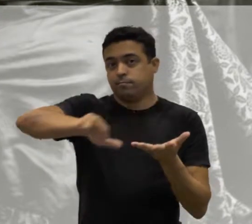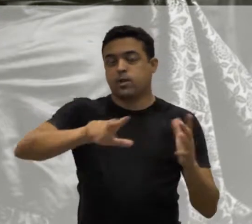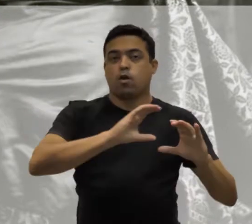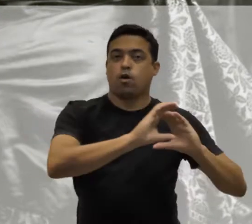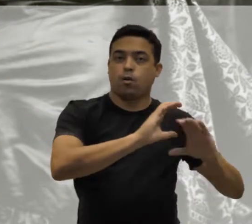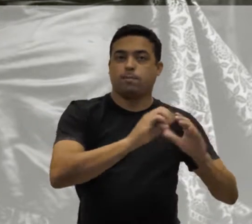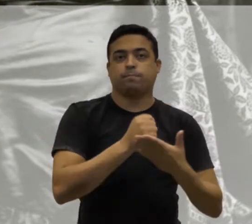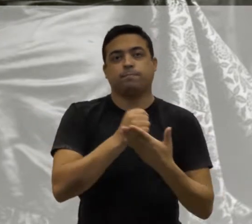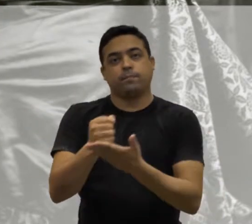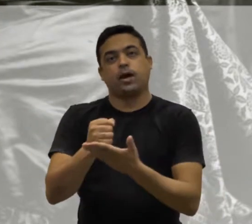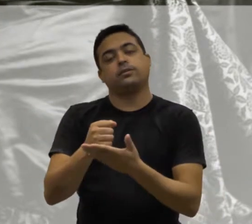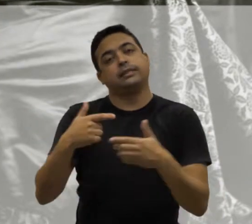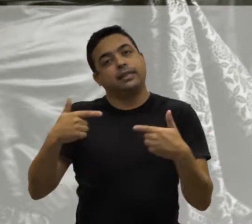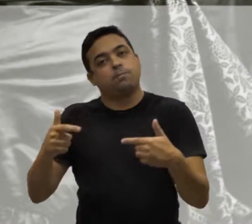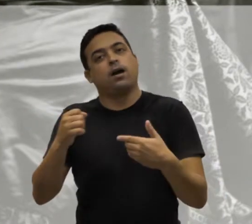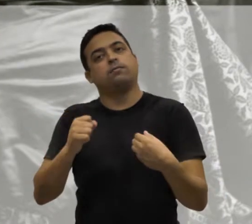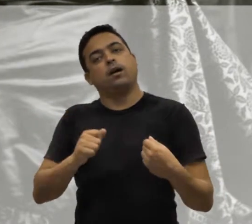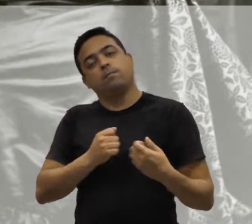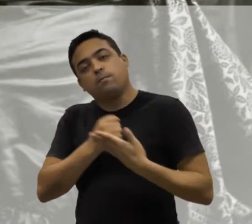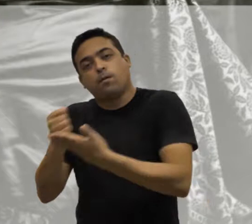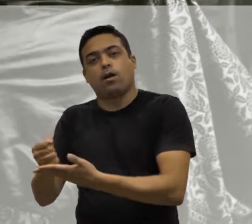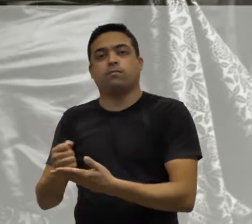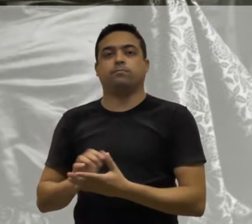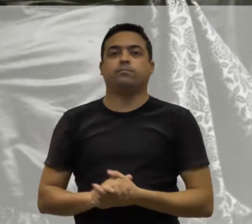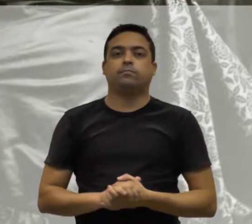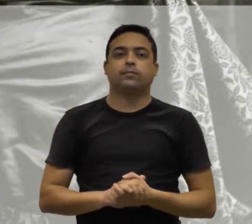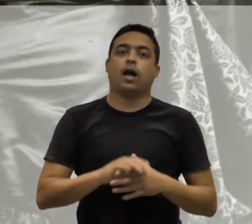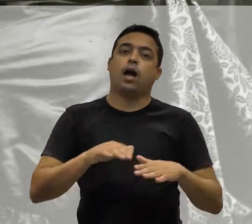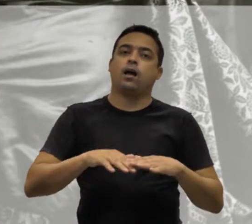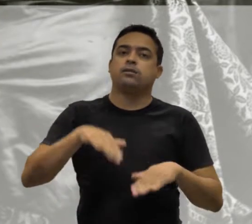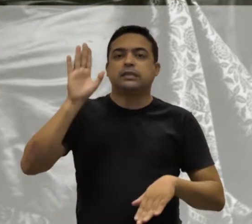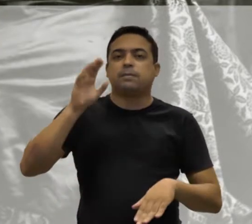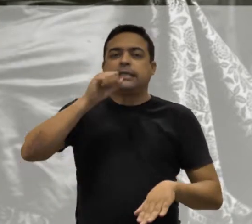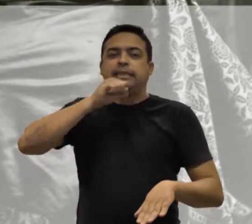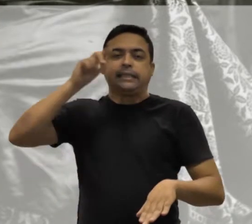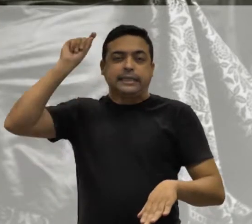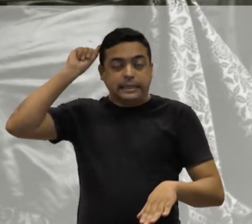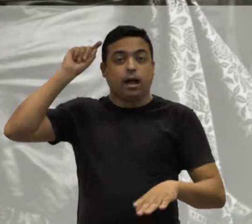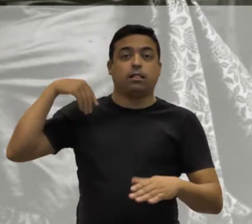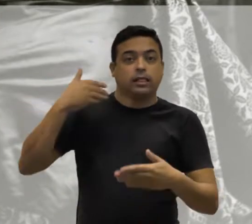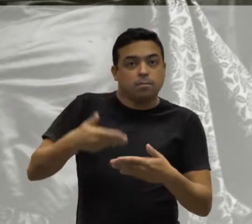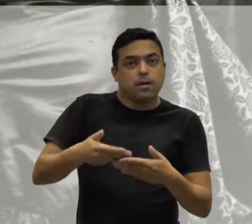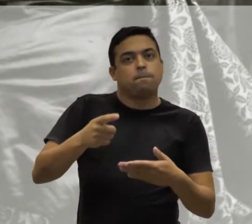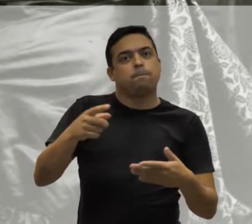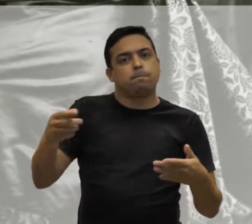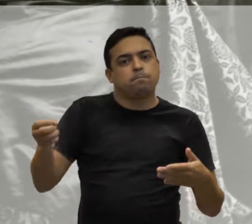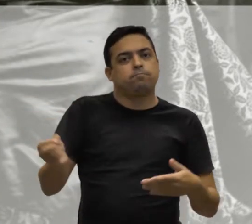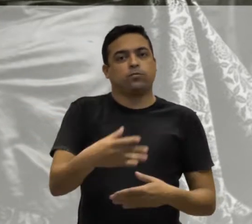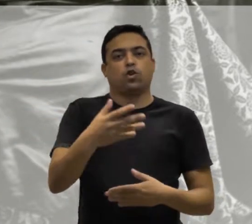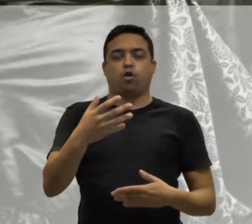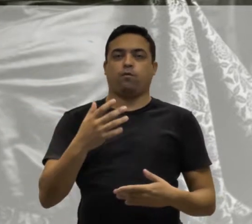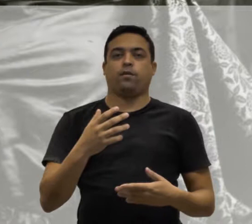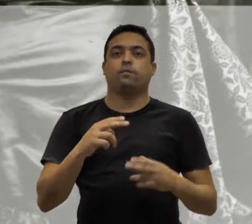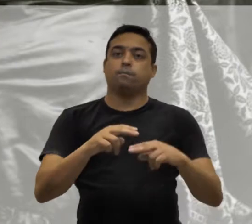comunicação base para o trabalho com o surdo-cego. As formas mais rudimentares até as mais elaboradas e